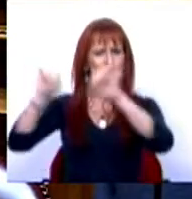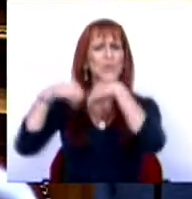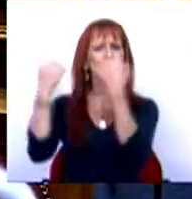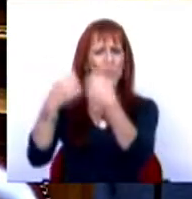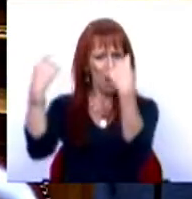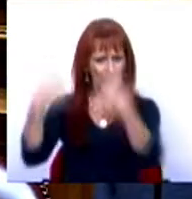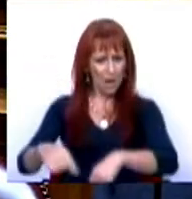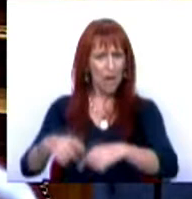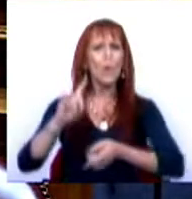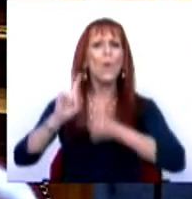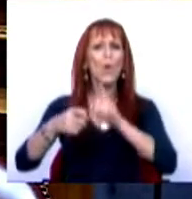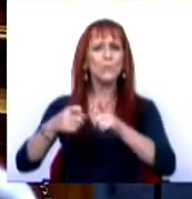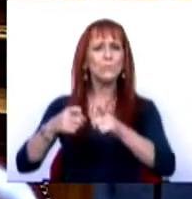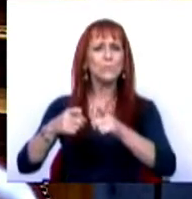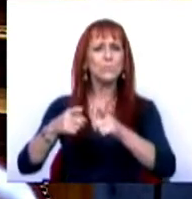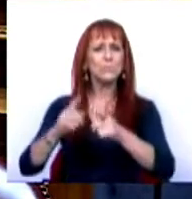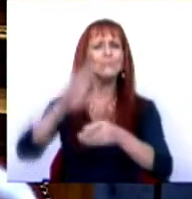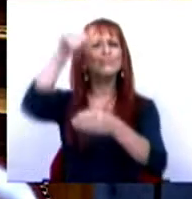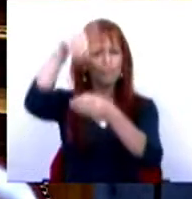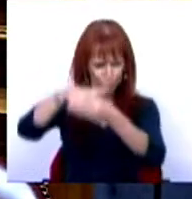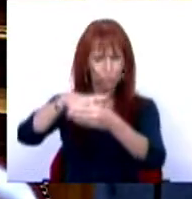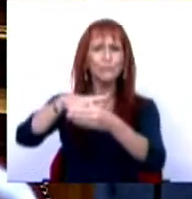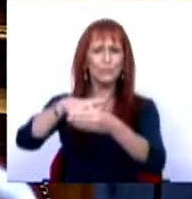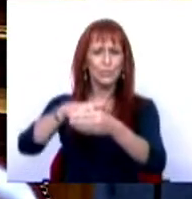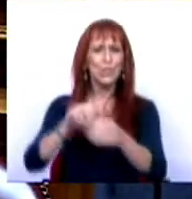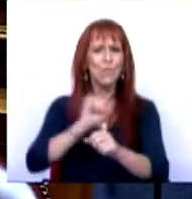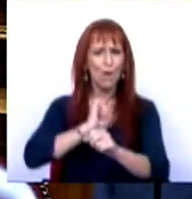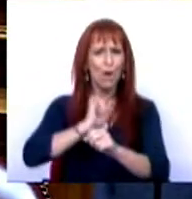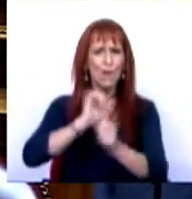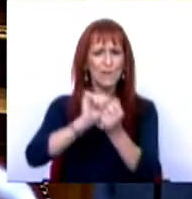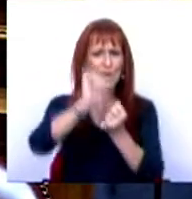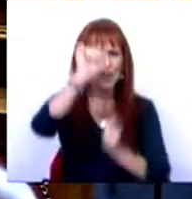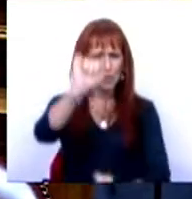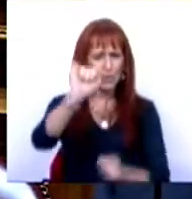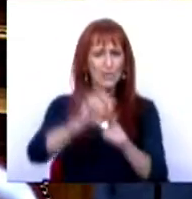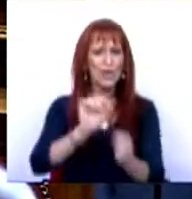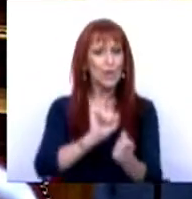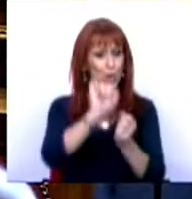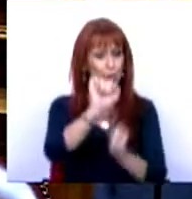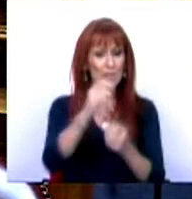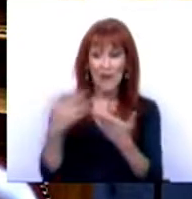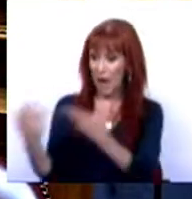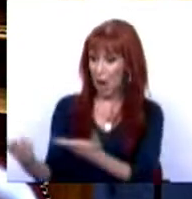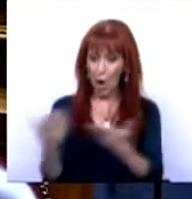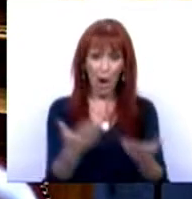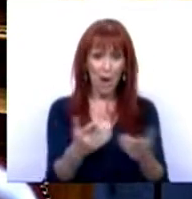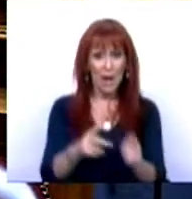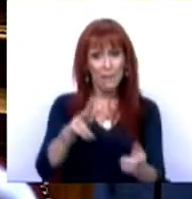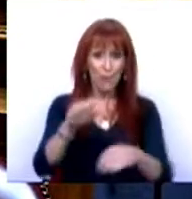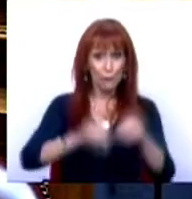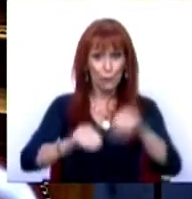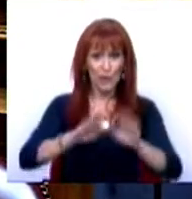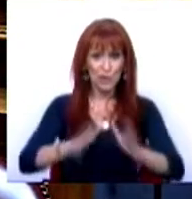social foram incluídas no nosso diploma e no diploma que agora acabou de ser